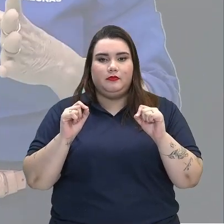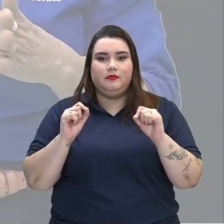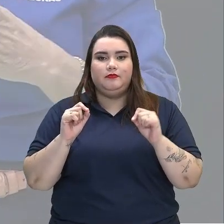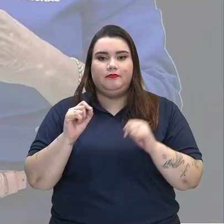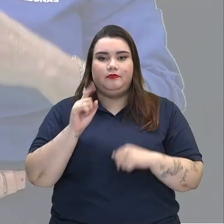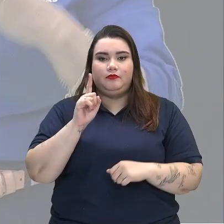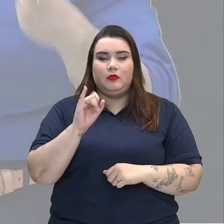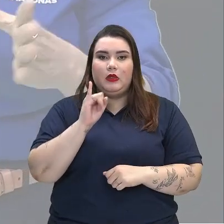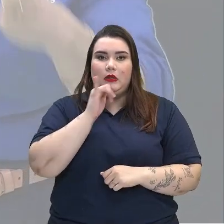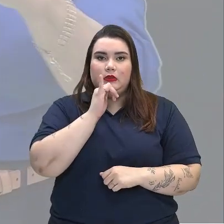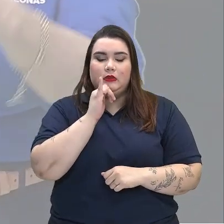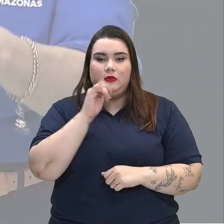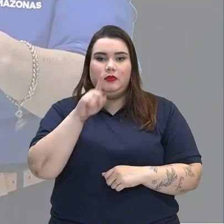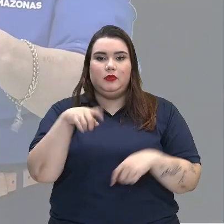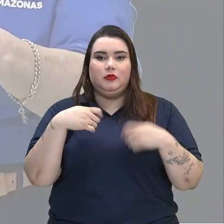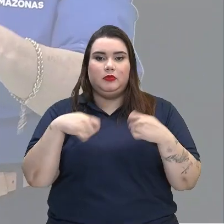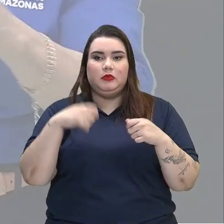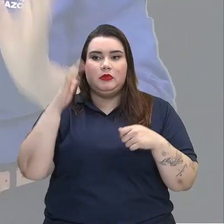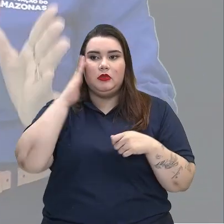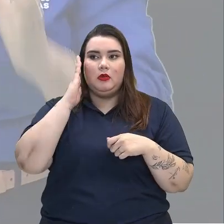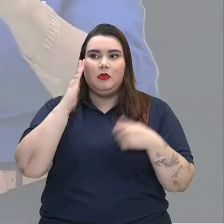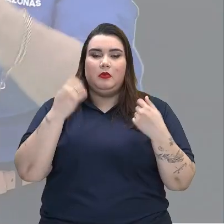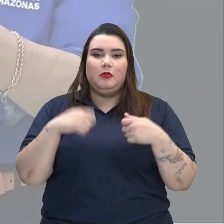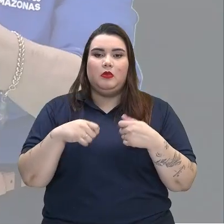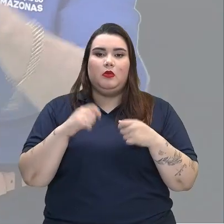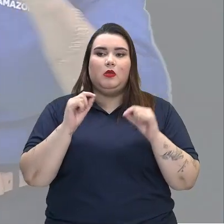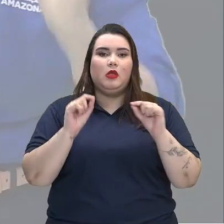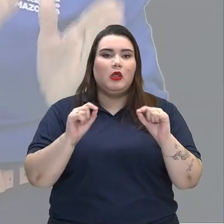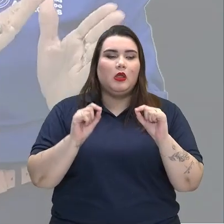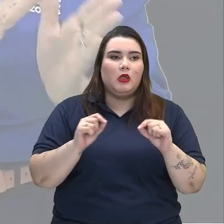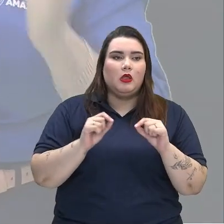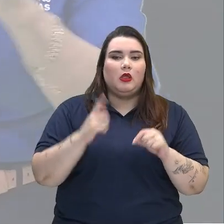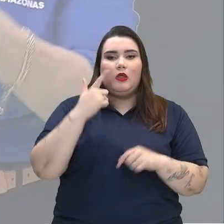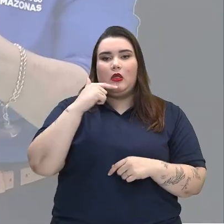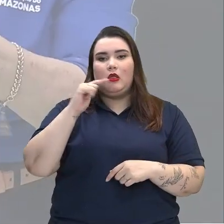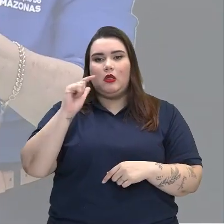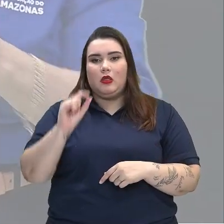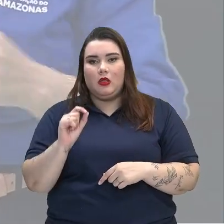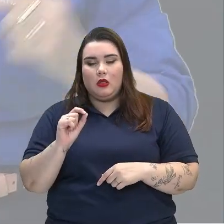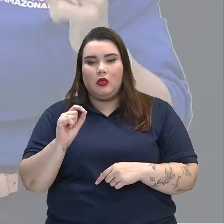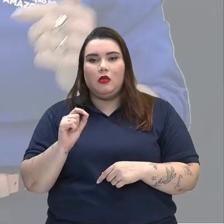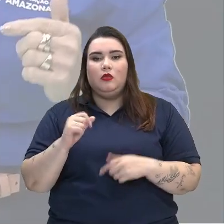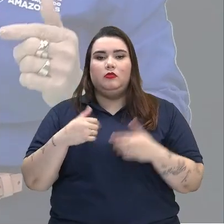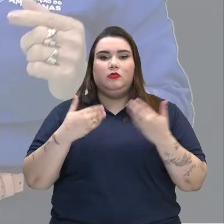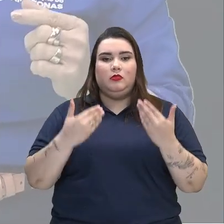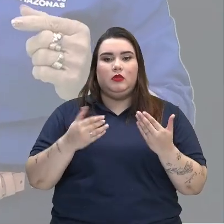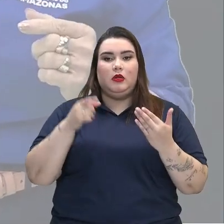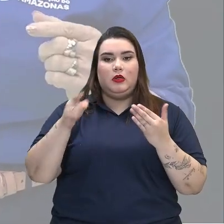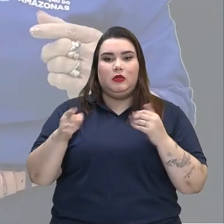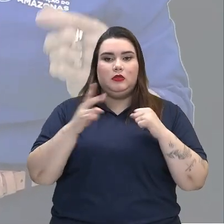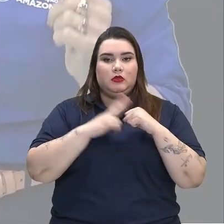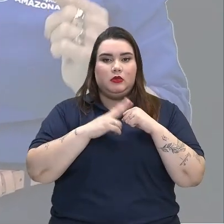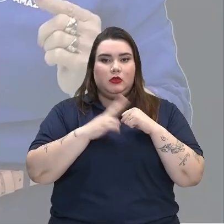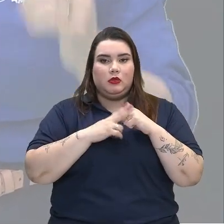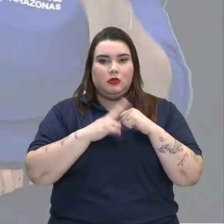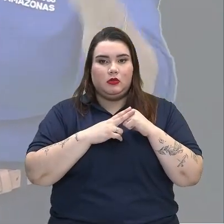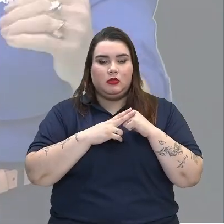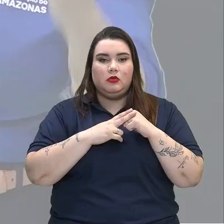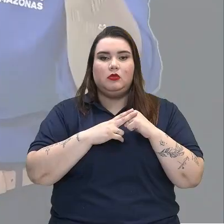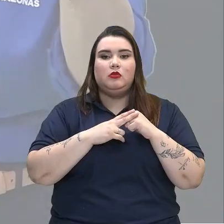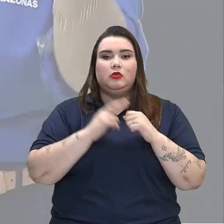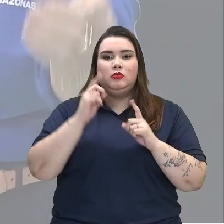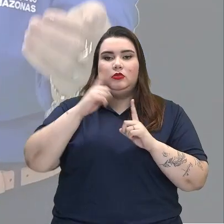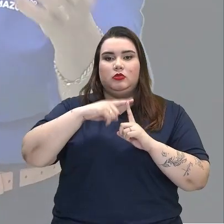sentia a necessidade de perguntar a que ou a quem, de que, de quem, em que, em quem, esse verbo é um verbo